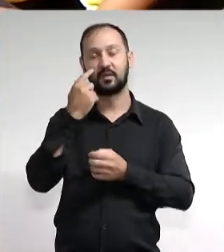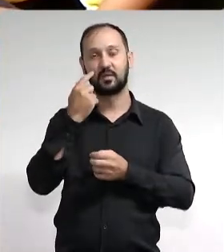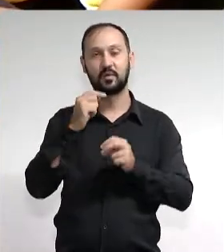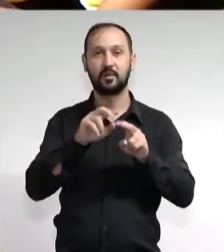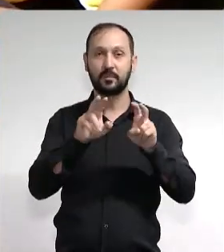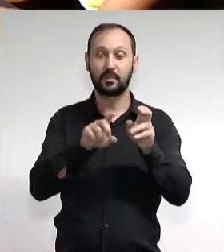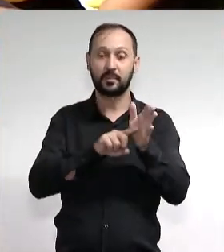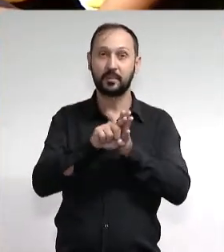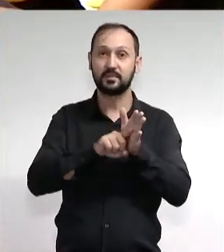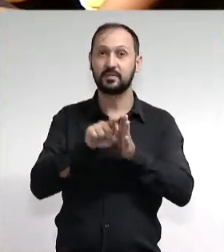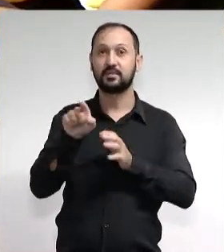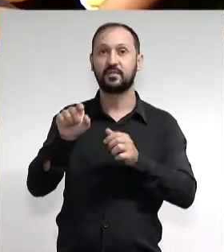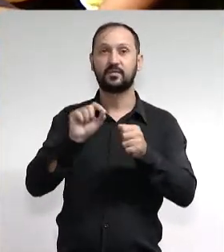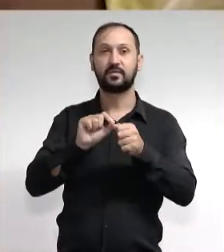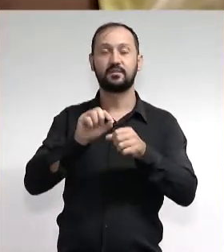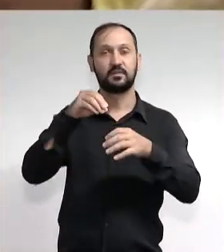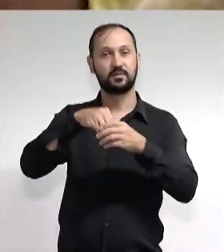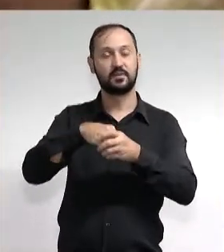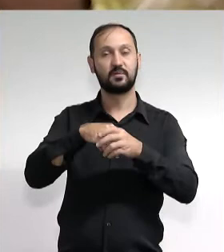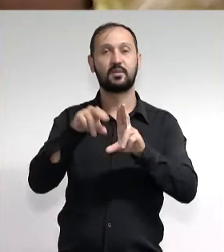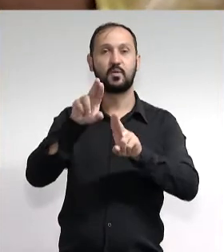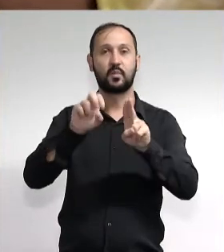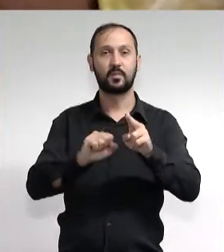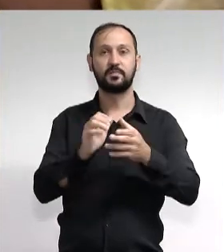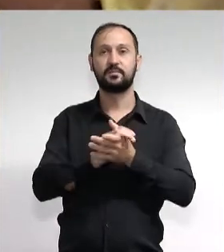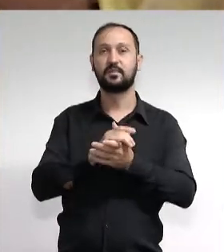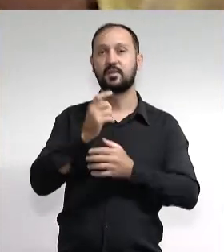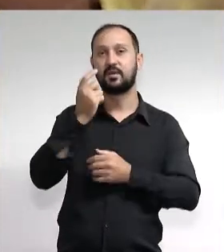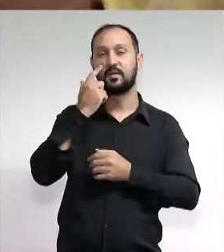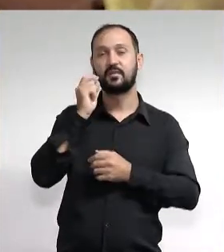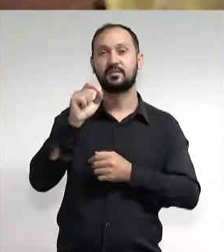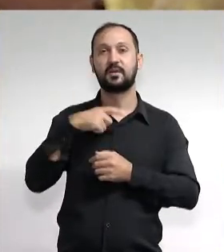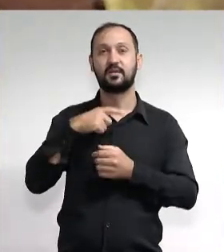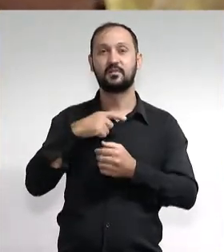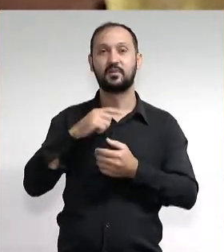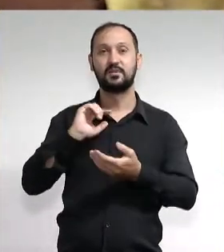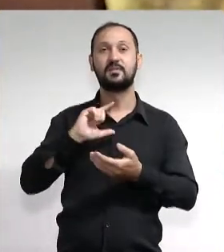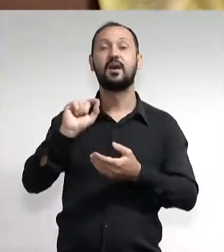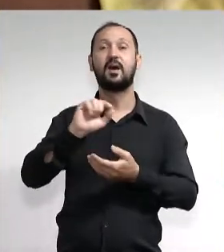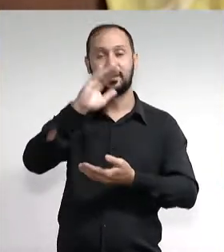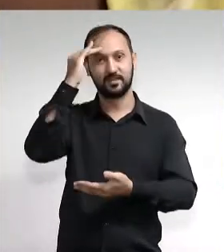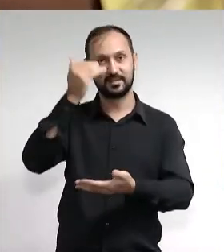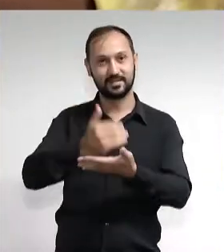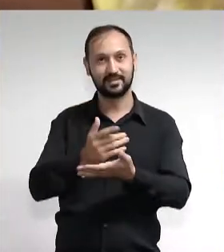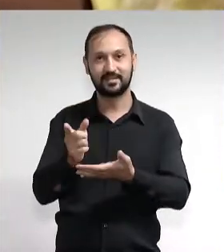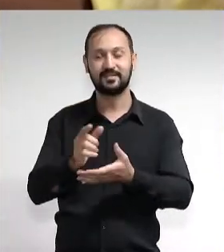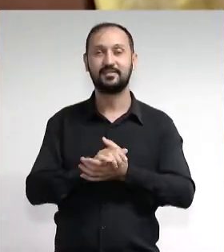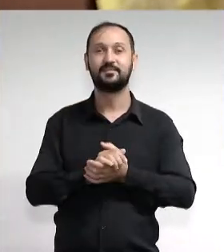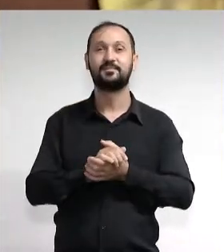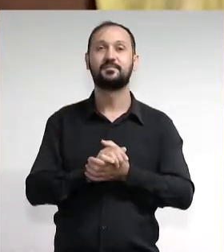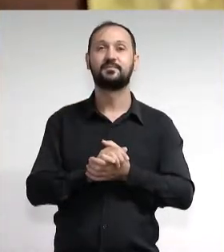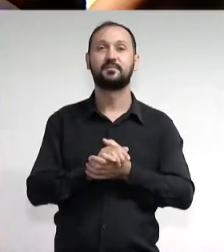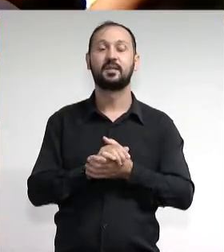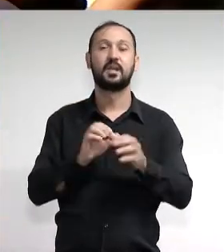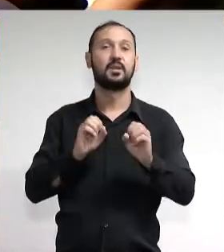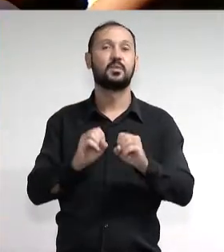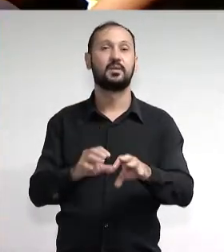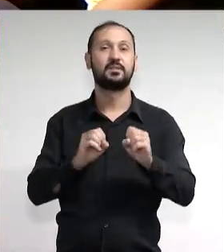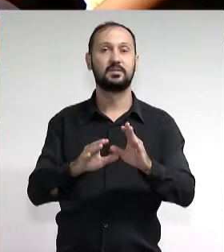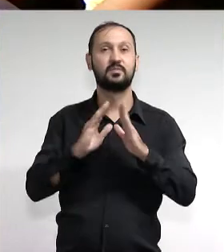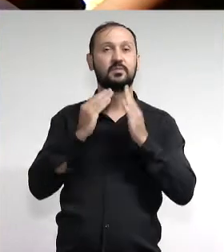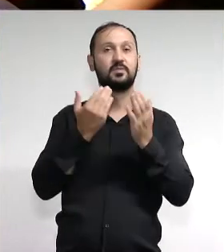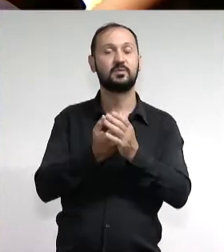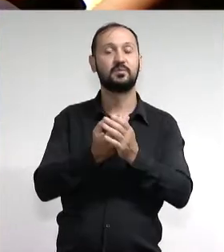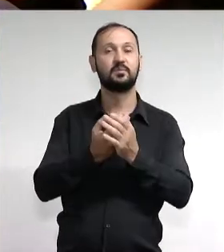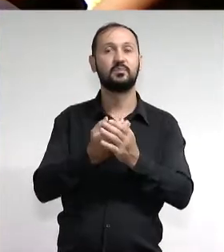disso, agora puxando para a pesquisa que a senhora desenvolveu lá na UEMS, eu vi até que a senhora trouxe a dissertação. Qual que é o título dela?